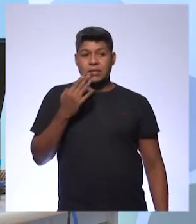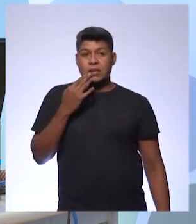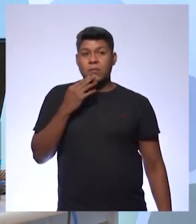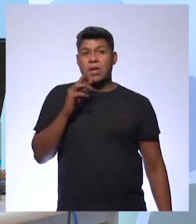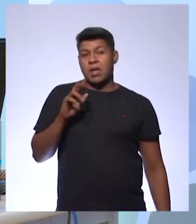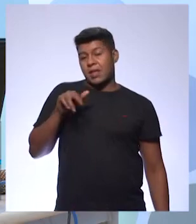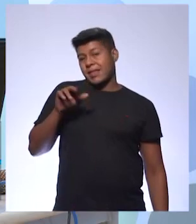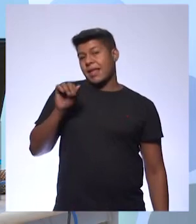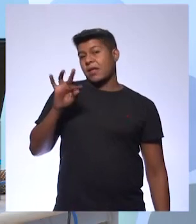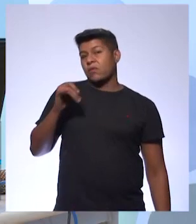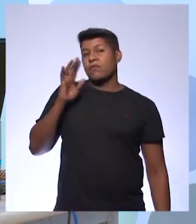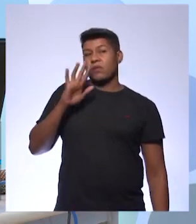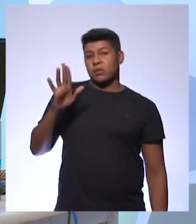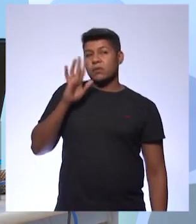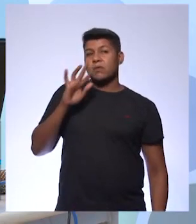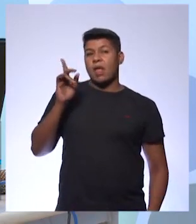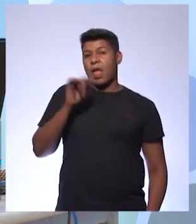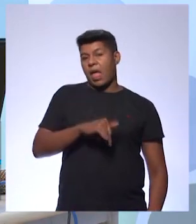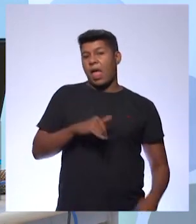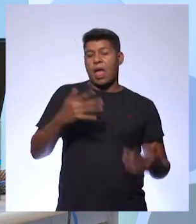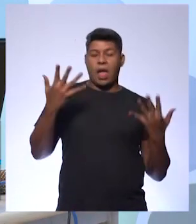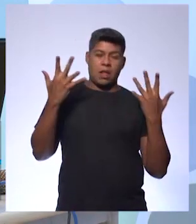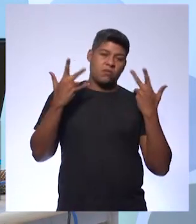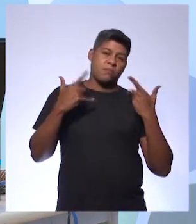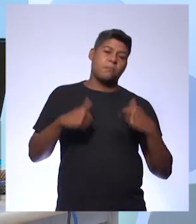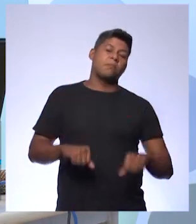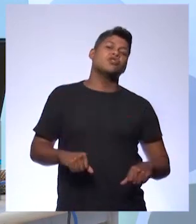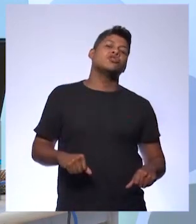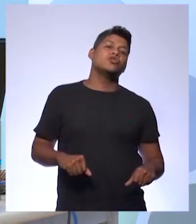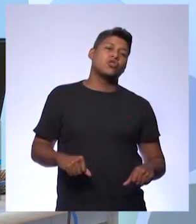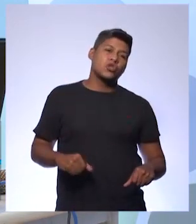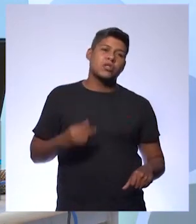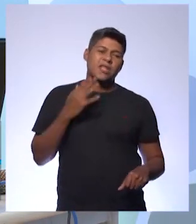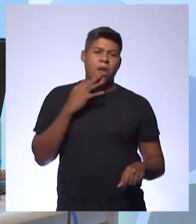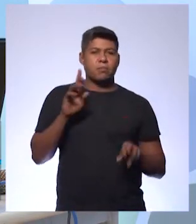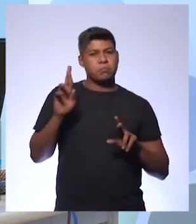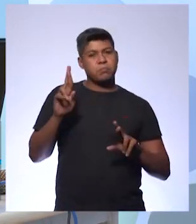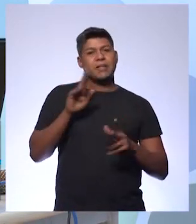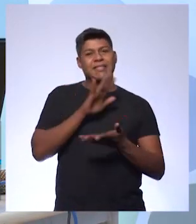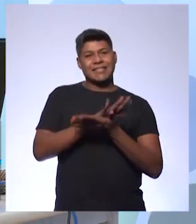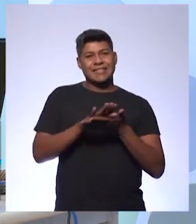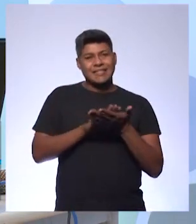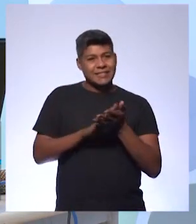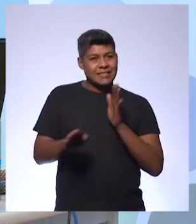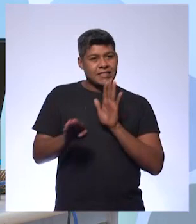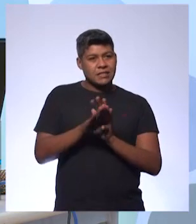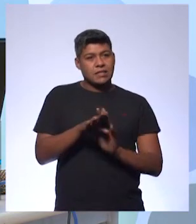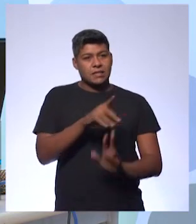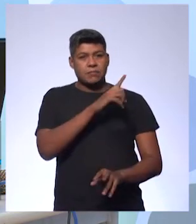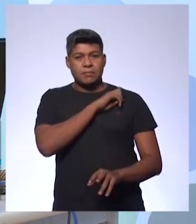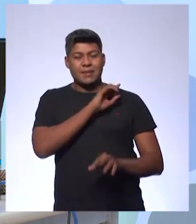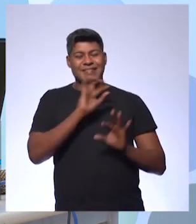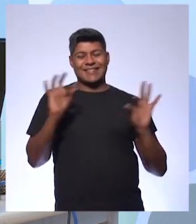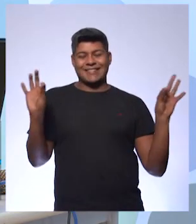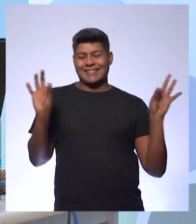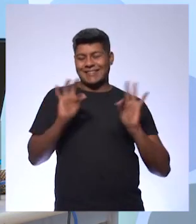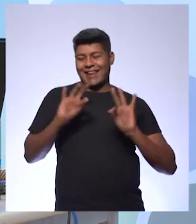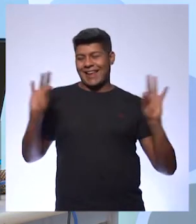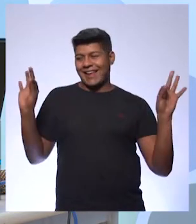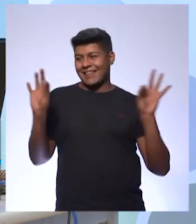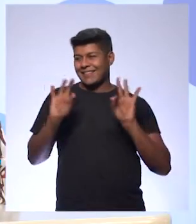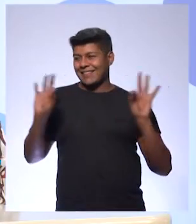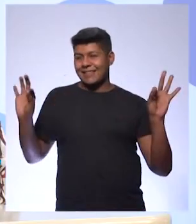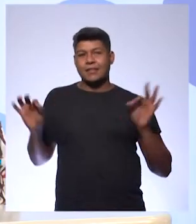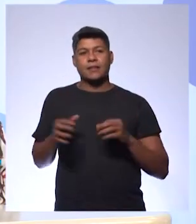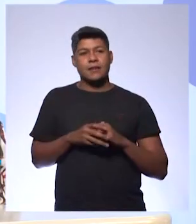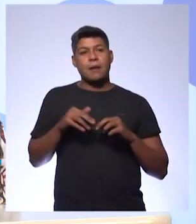meus. Filosofia é bicho, professora. É verdade, é bicho mesmo. Você mal espera, não é? Quando você chegar no 1º ano, ai, ai. A Mariana